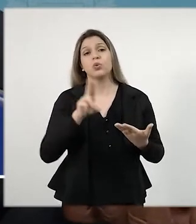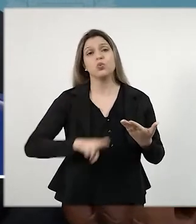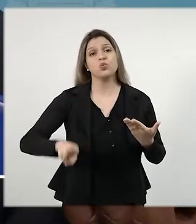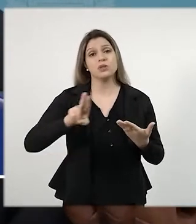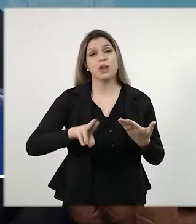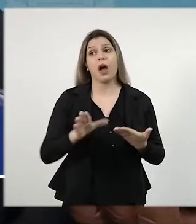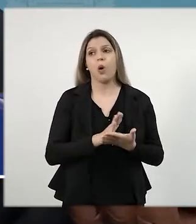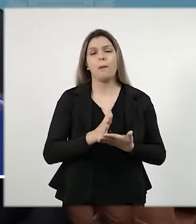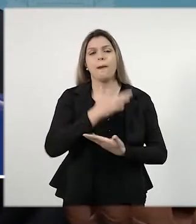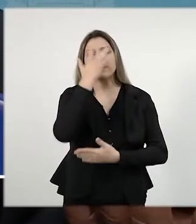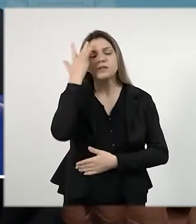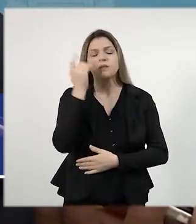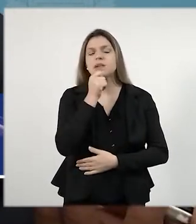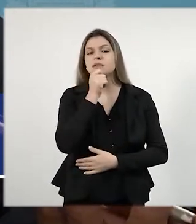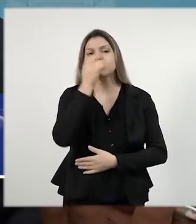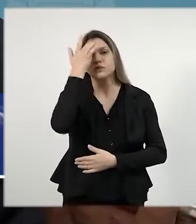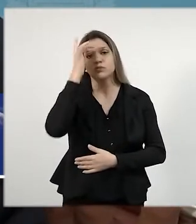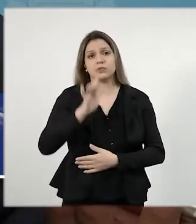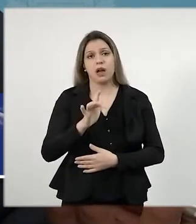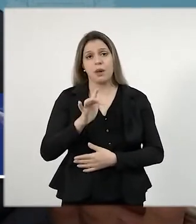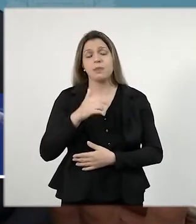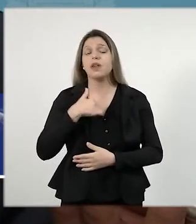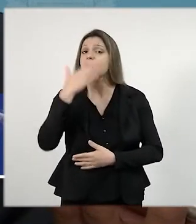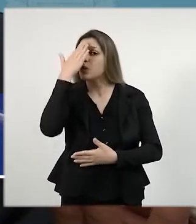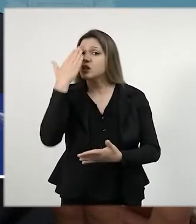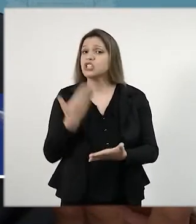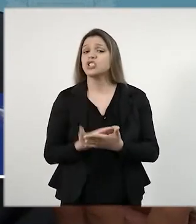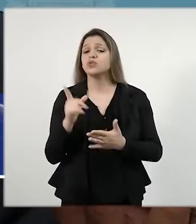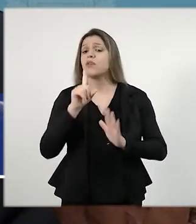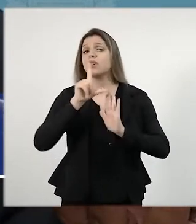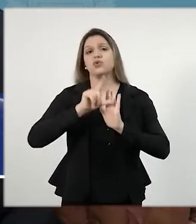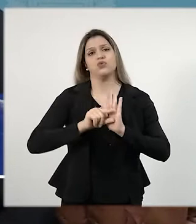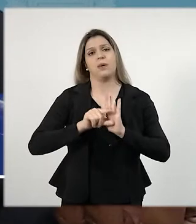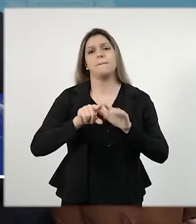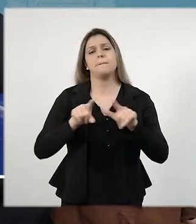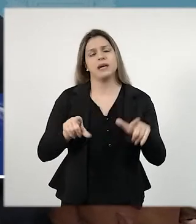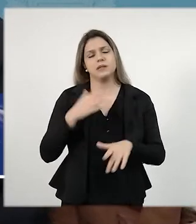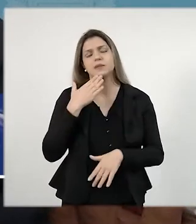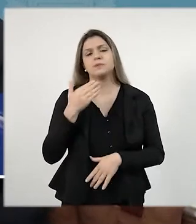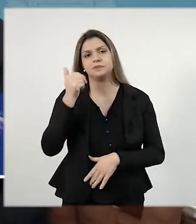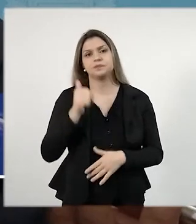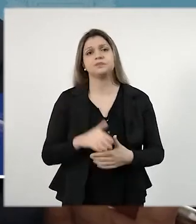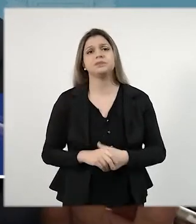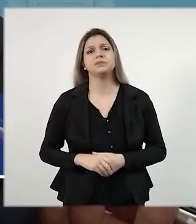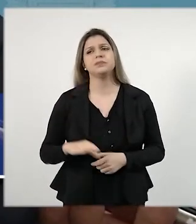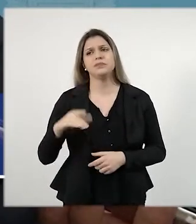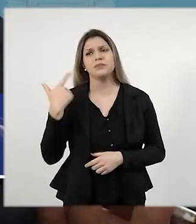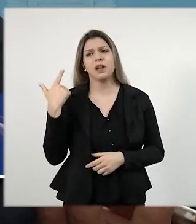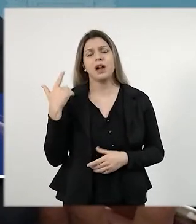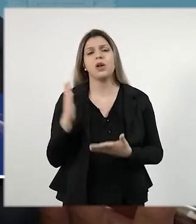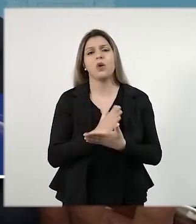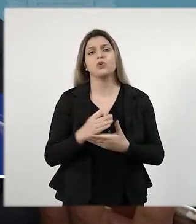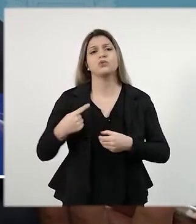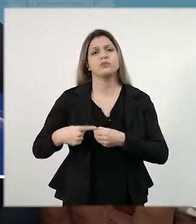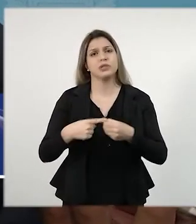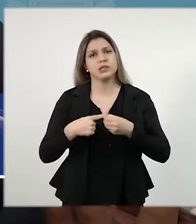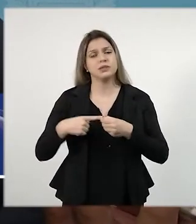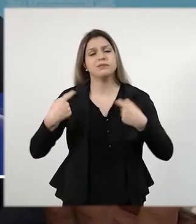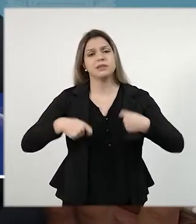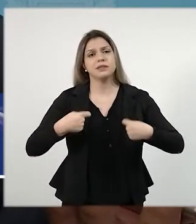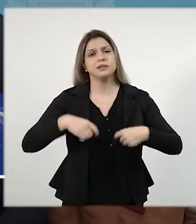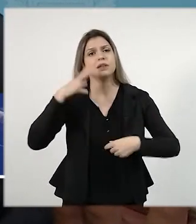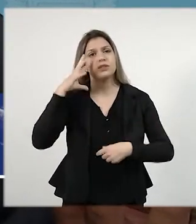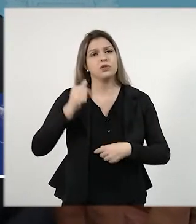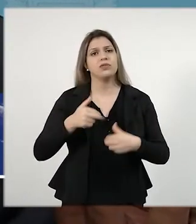e muitas pessoas ainda não sabem. Eu creio que não vai diminuir, eu acho que vai até melhorar. Claro que vai ter algumas atitudes que os municípios vão